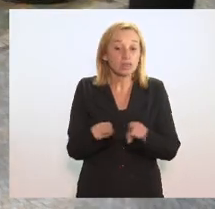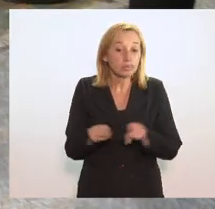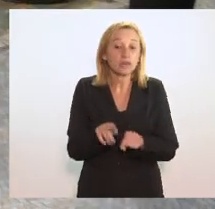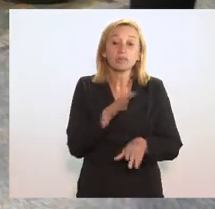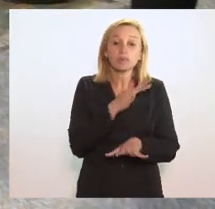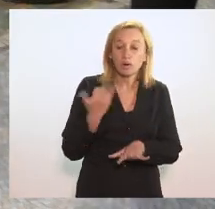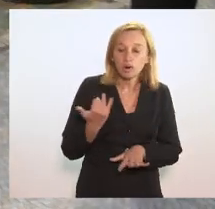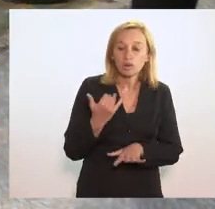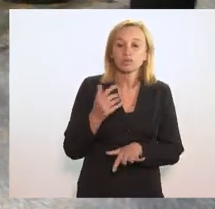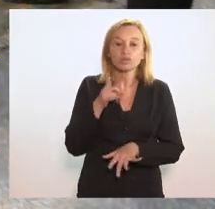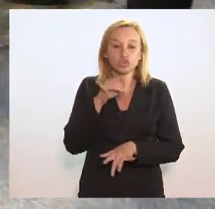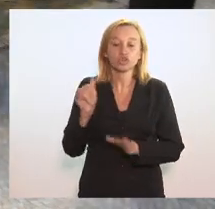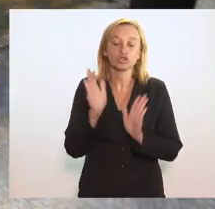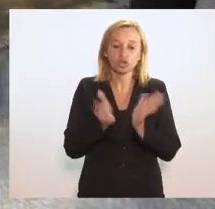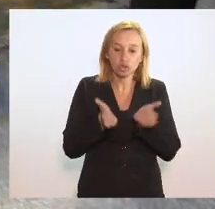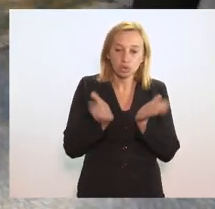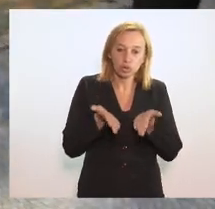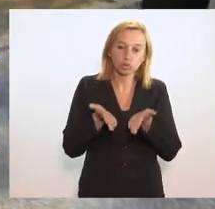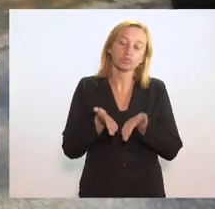na manhã de hoje